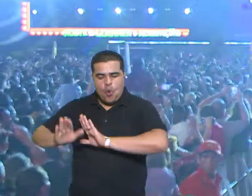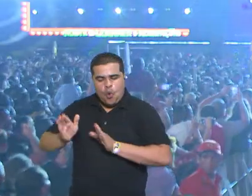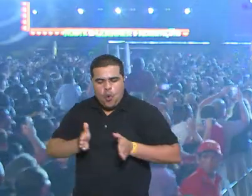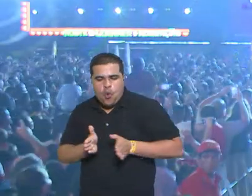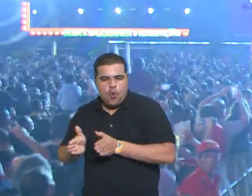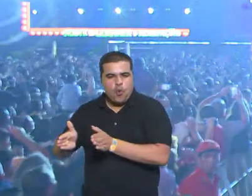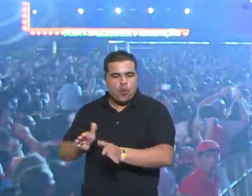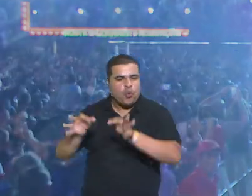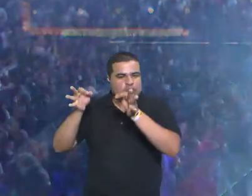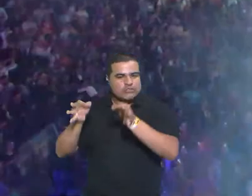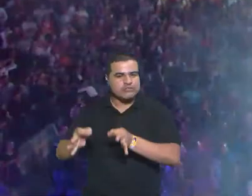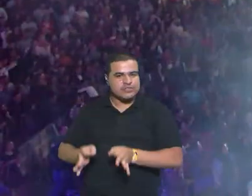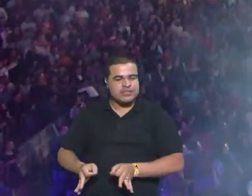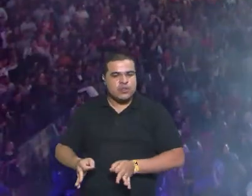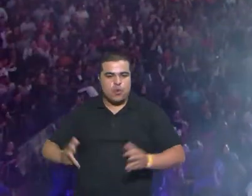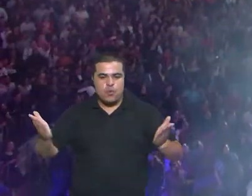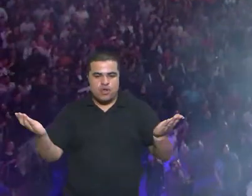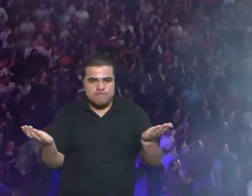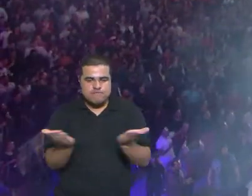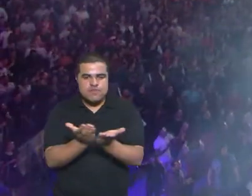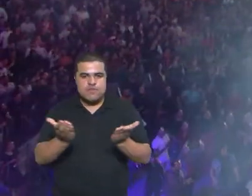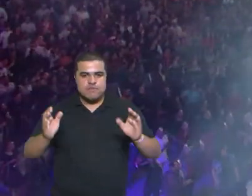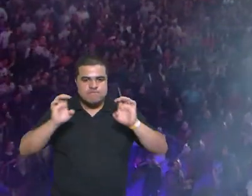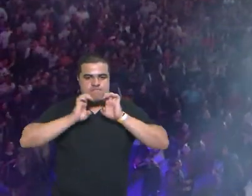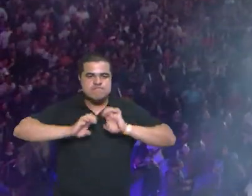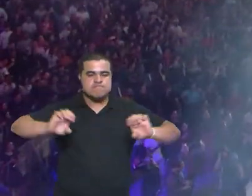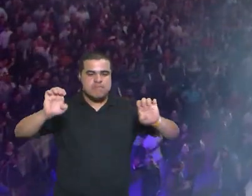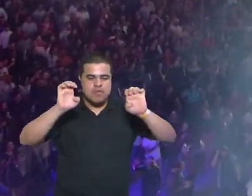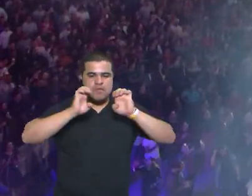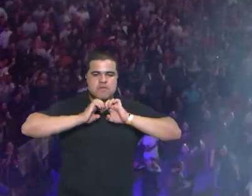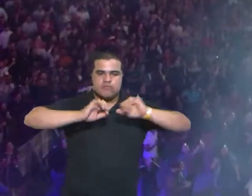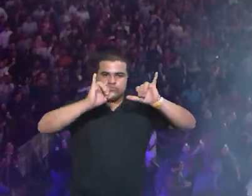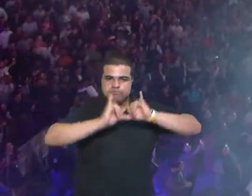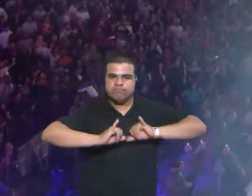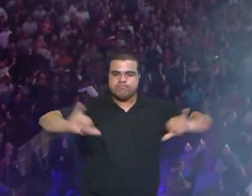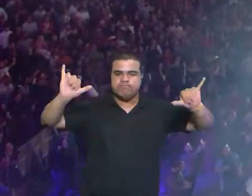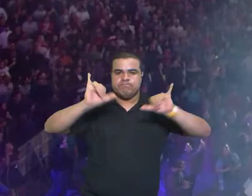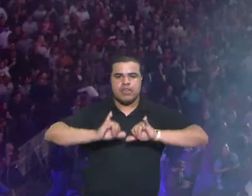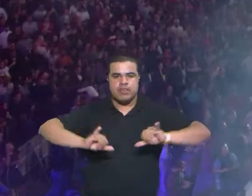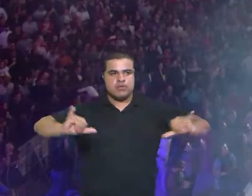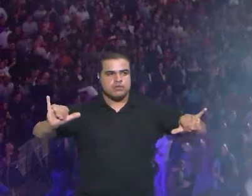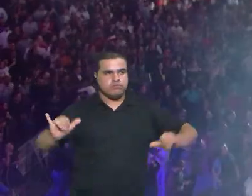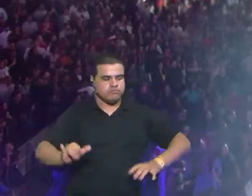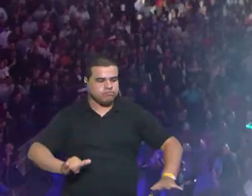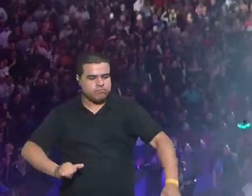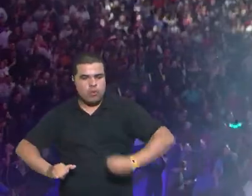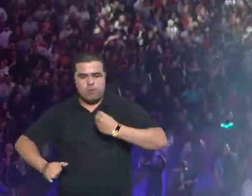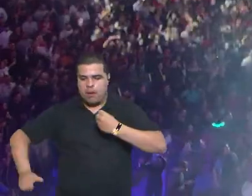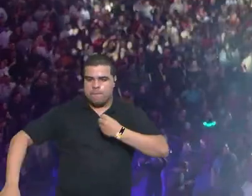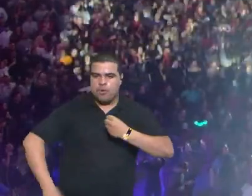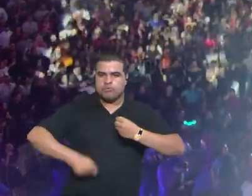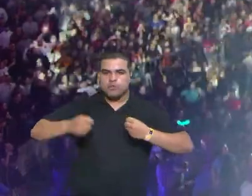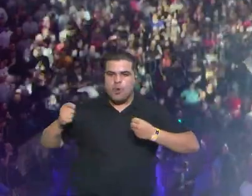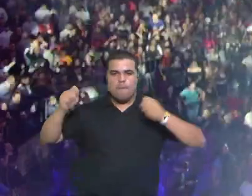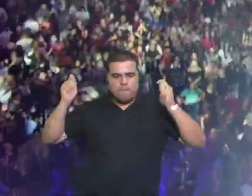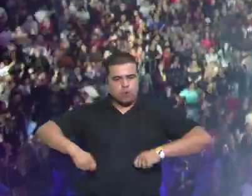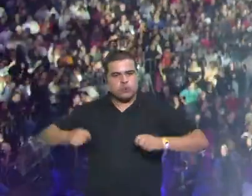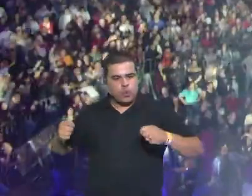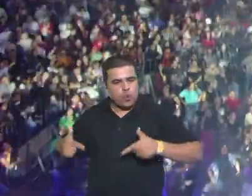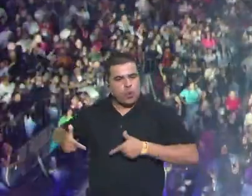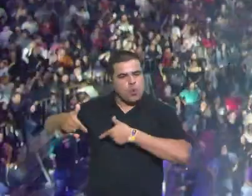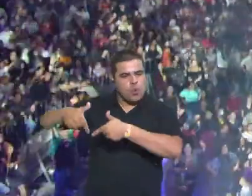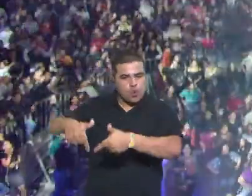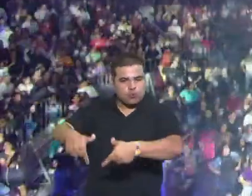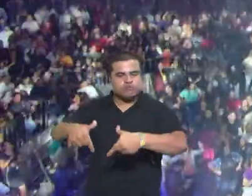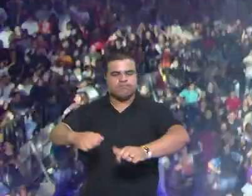guardem os pés a preparação do evangelho em minhas mãos espadas tudo isso pronto para lutar